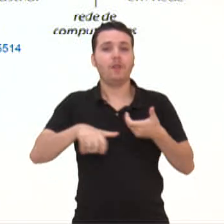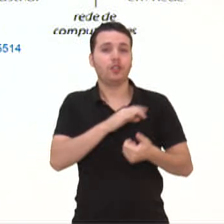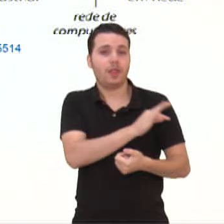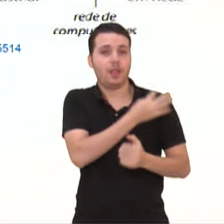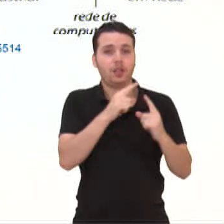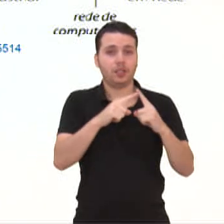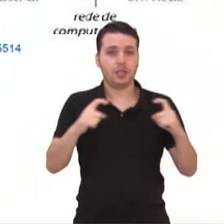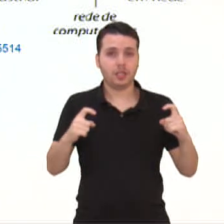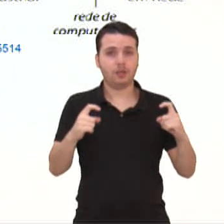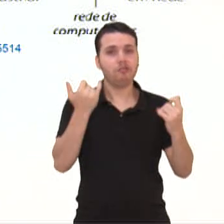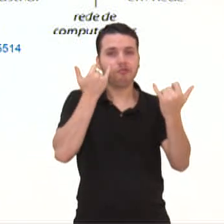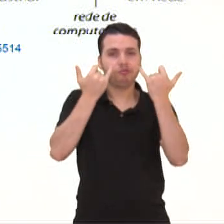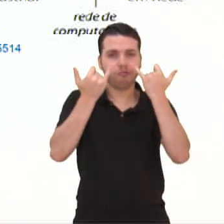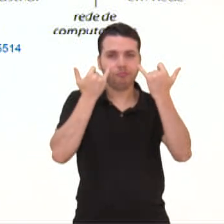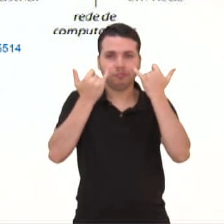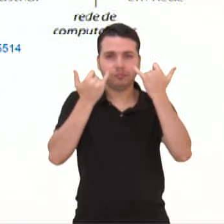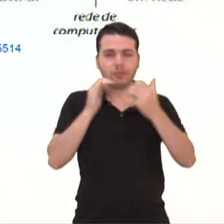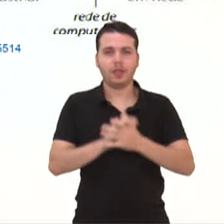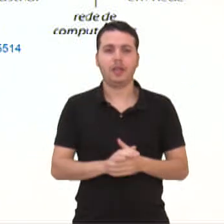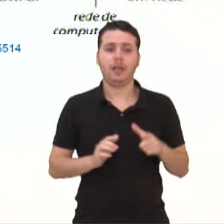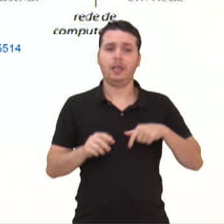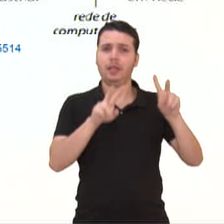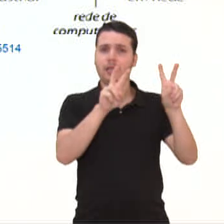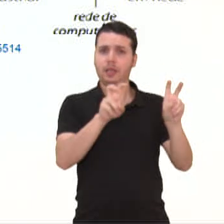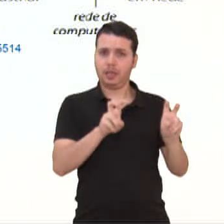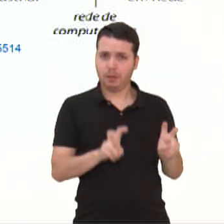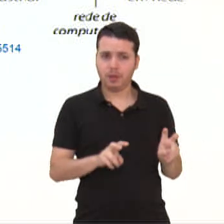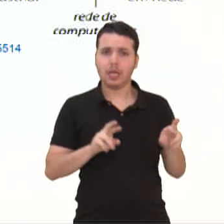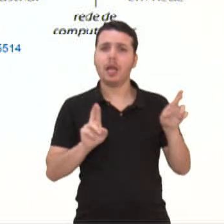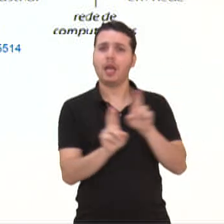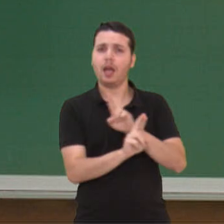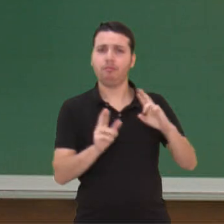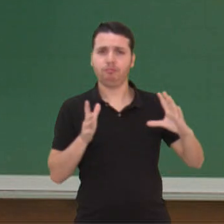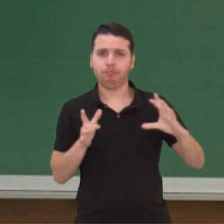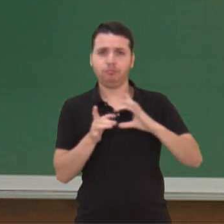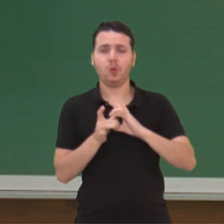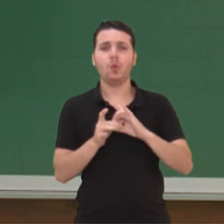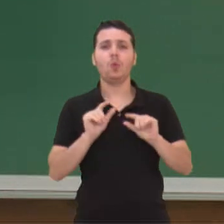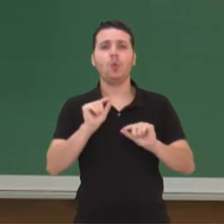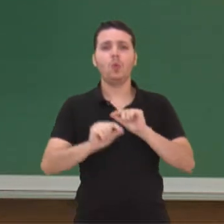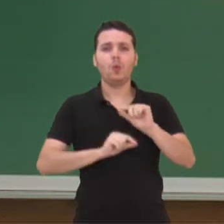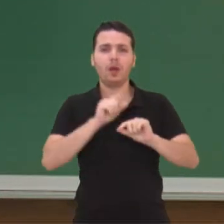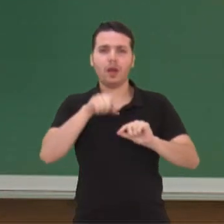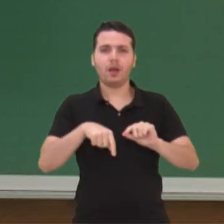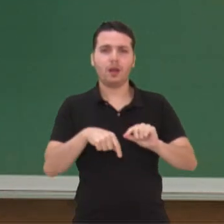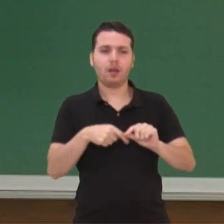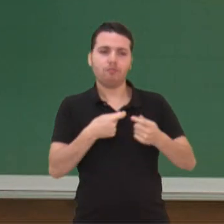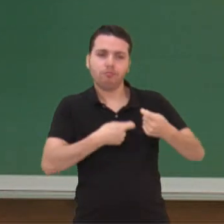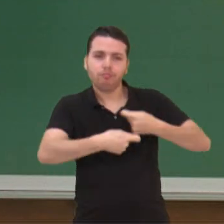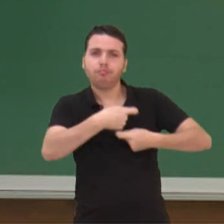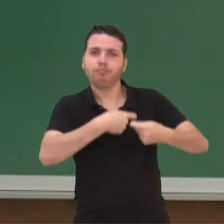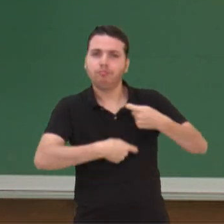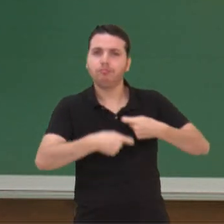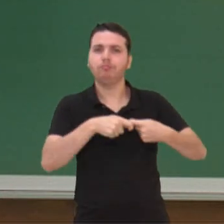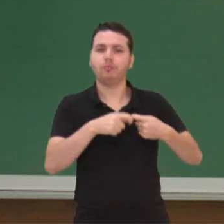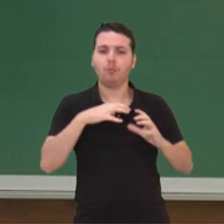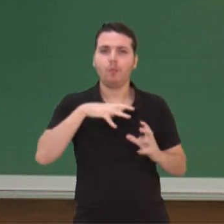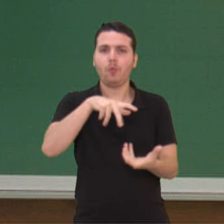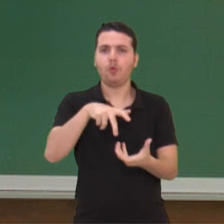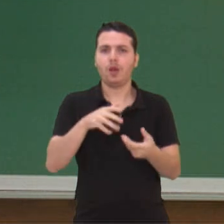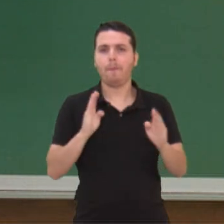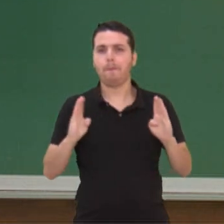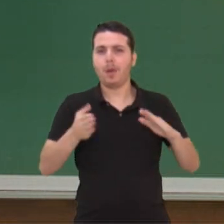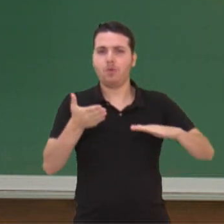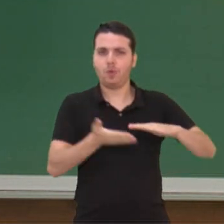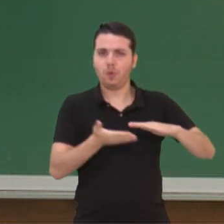técnico-científica e informacional. São temas que estão relacionados aí com o comércio mundial contemporâneo. Vocês